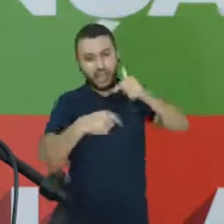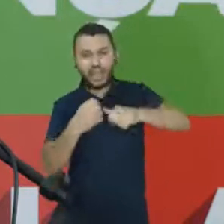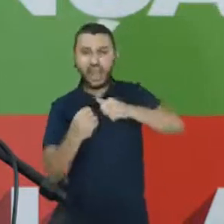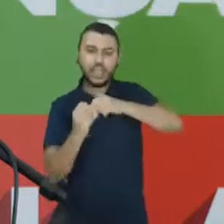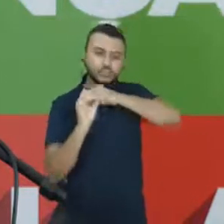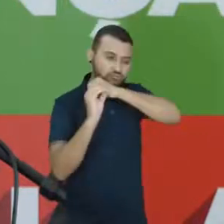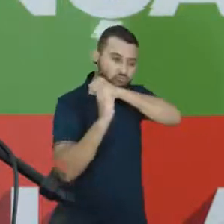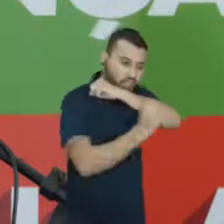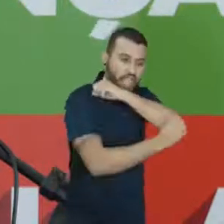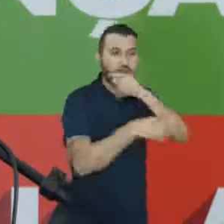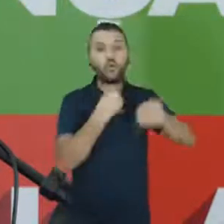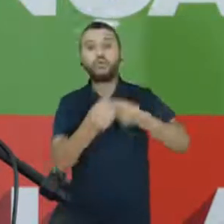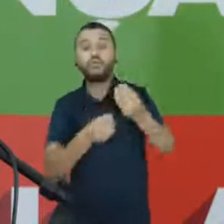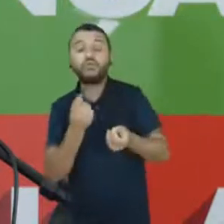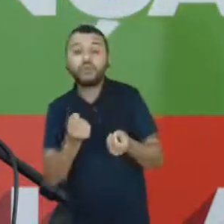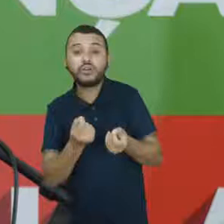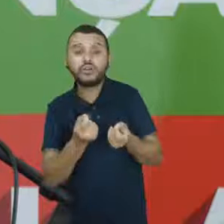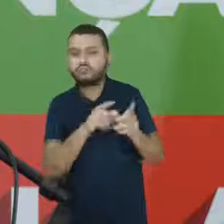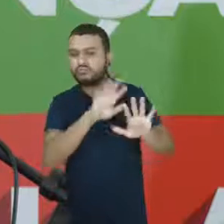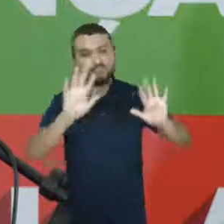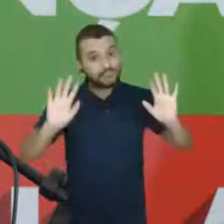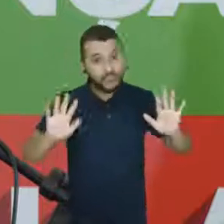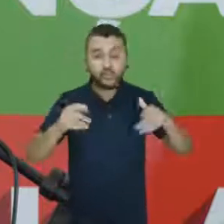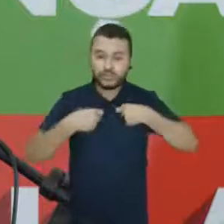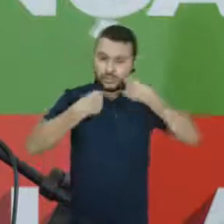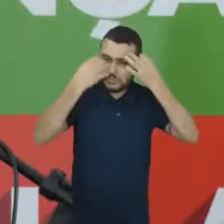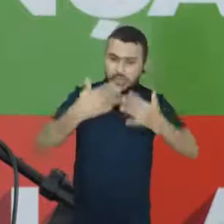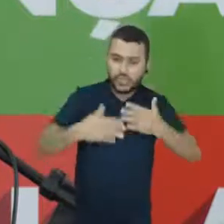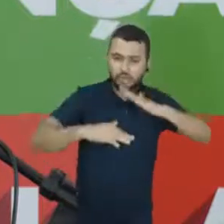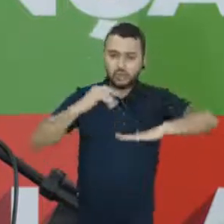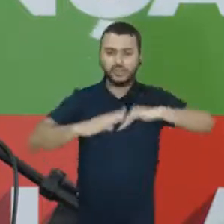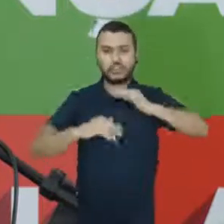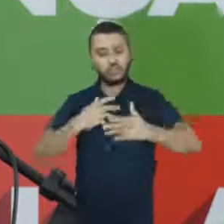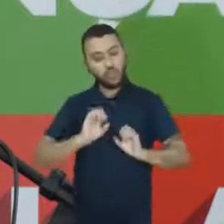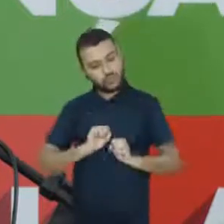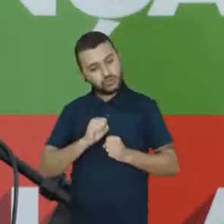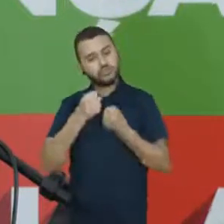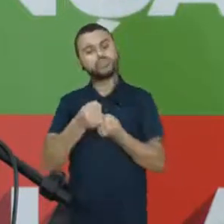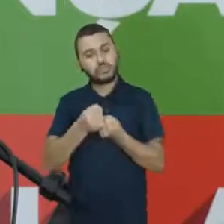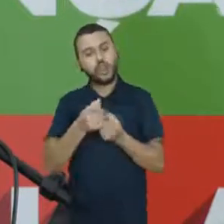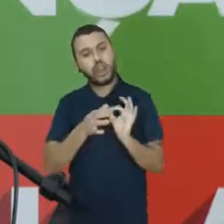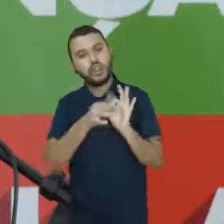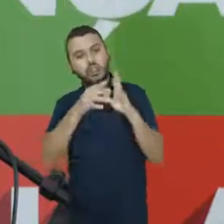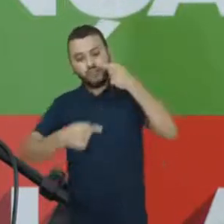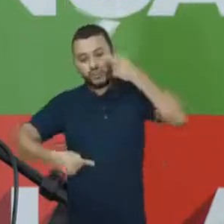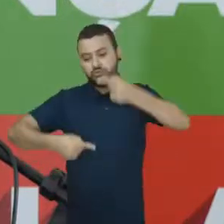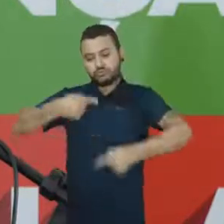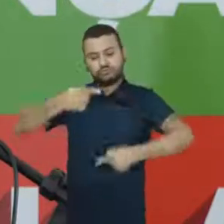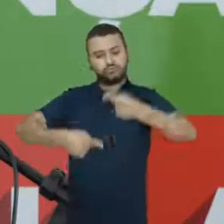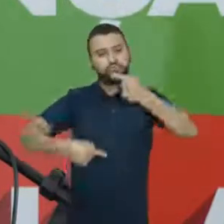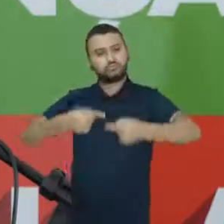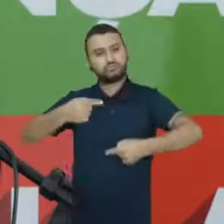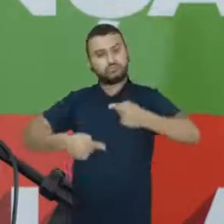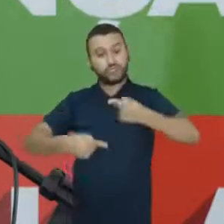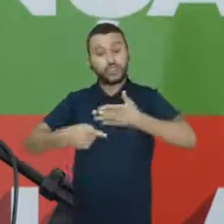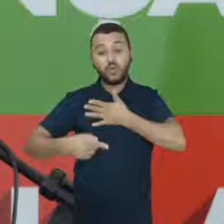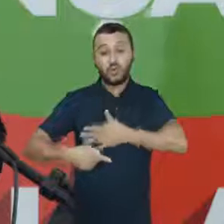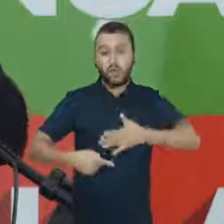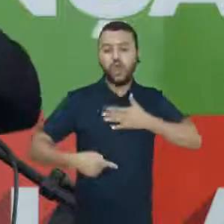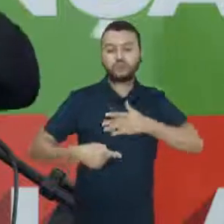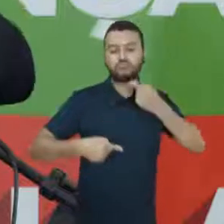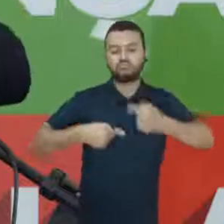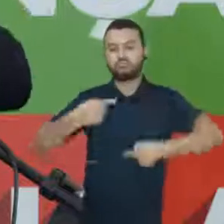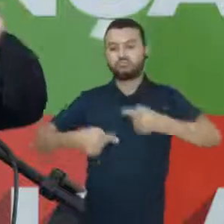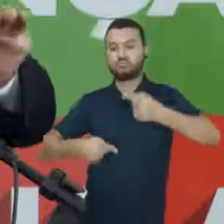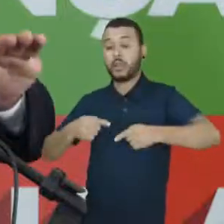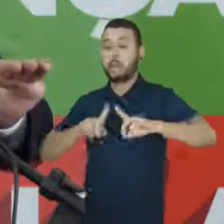coisas, eu tenho muita, mas muita disposição de discutir. Sabe, eu gosto de discutir. Eu só espero que o FMI